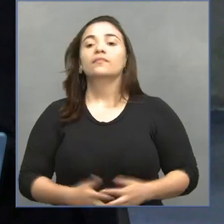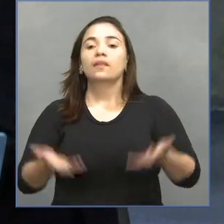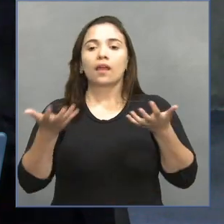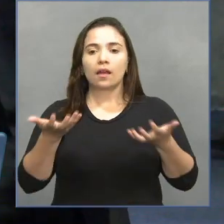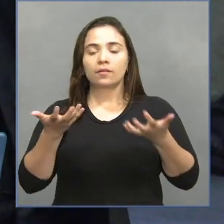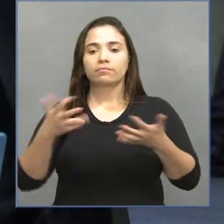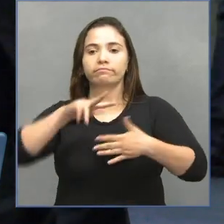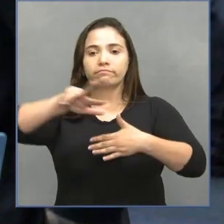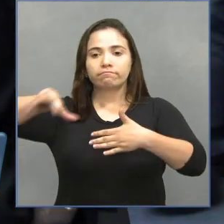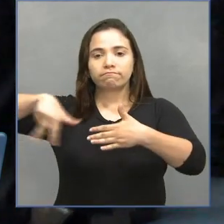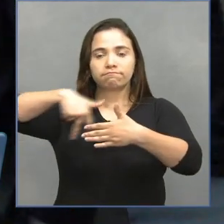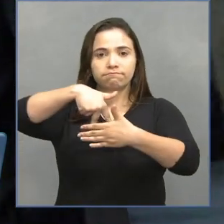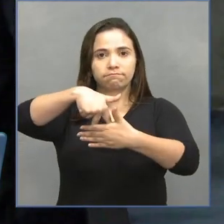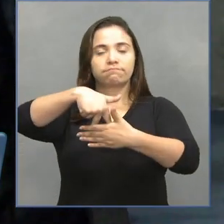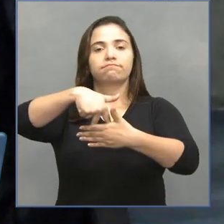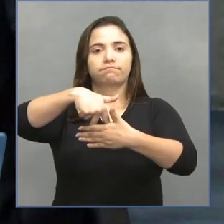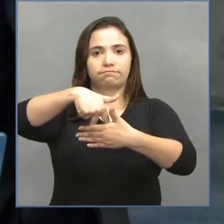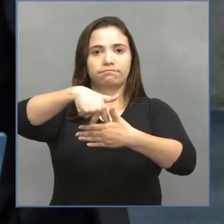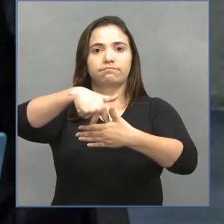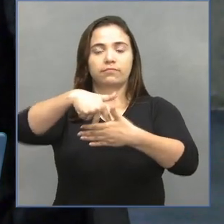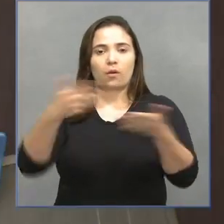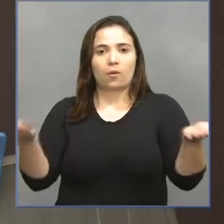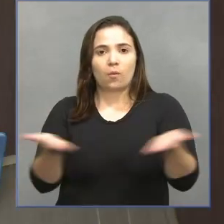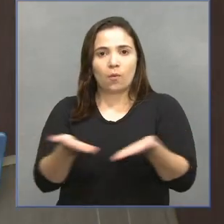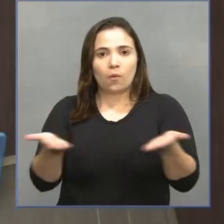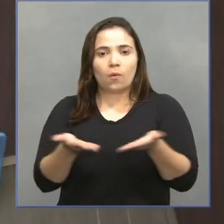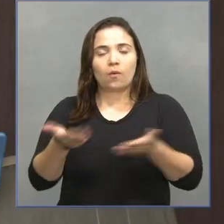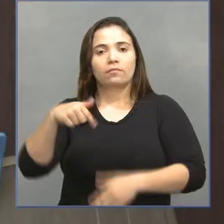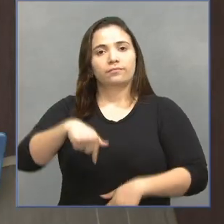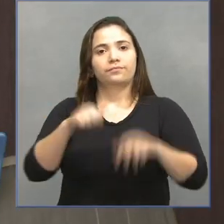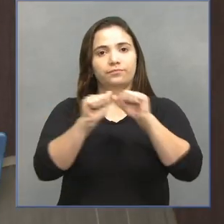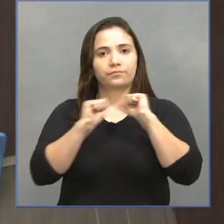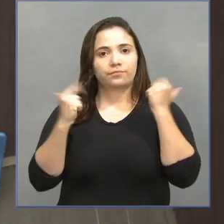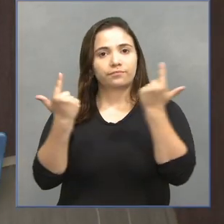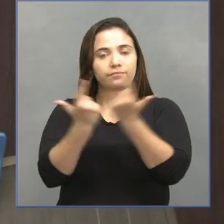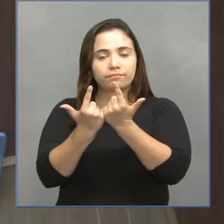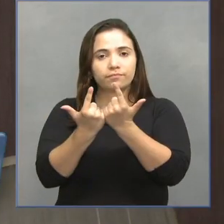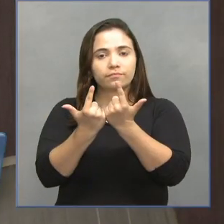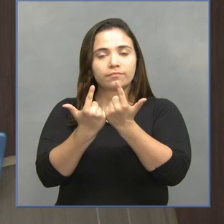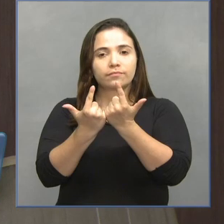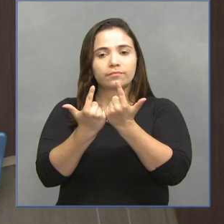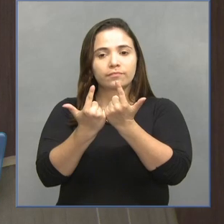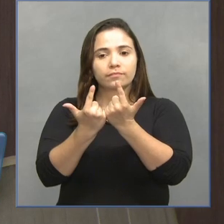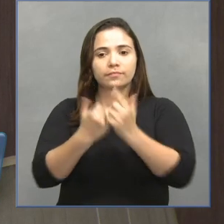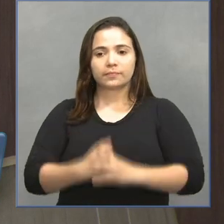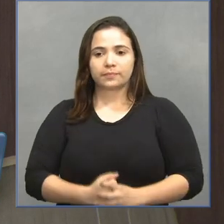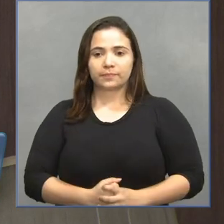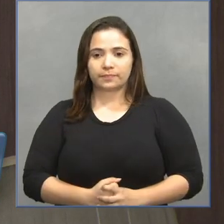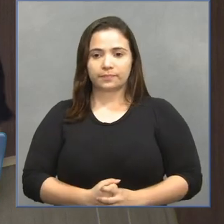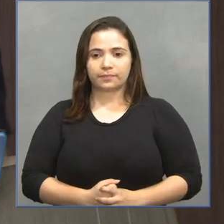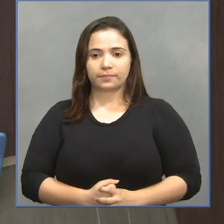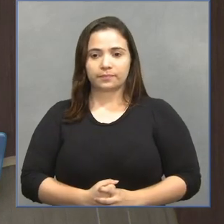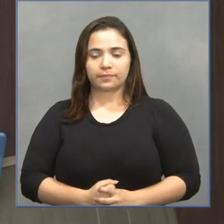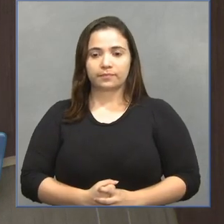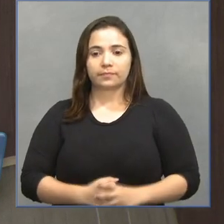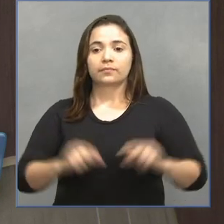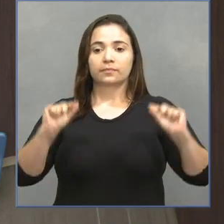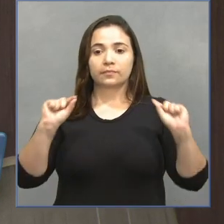ocupar a nossa tribuna da casa com, mais uma